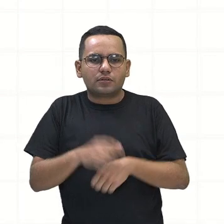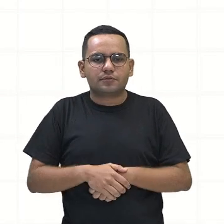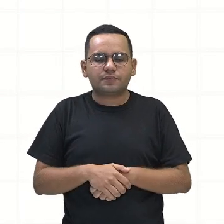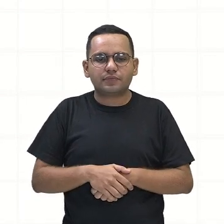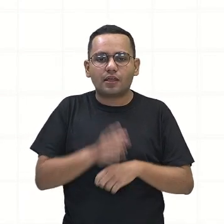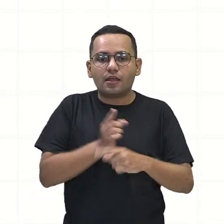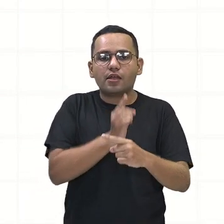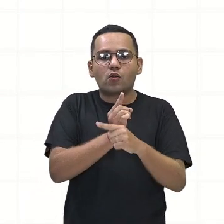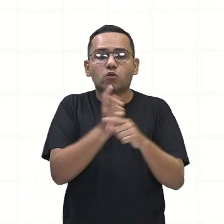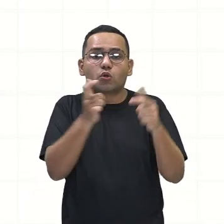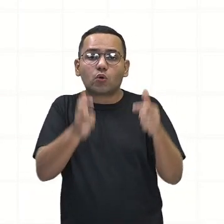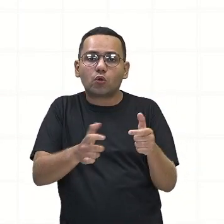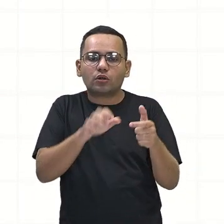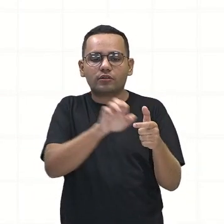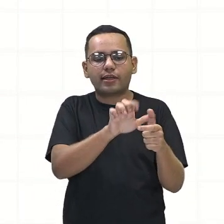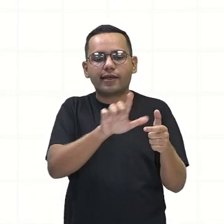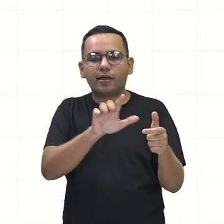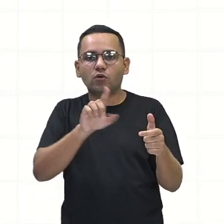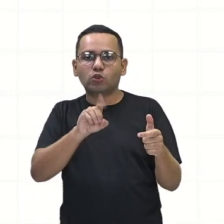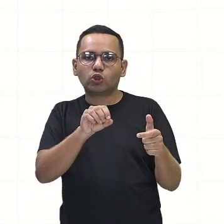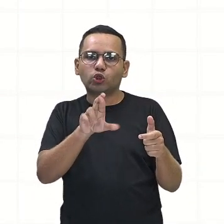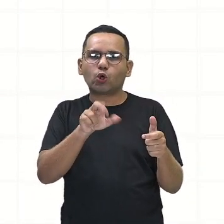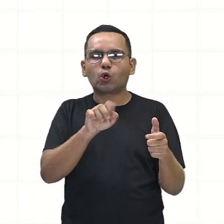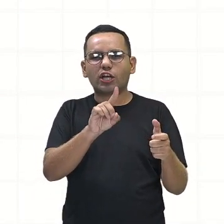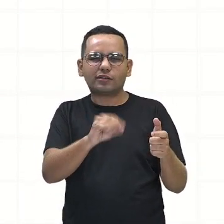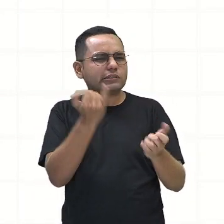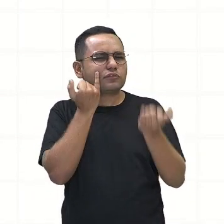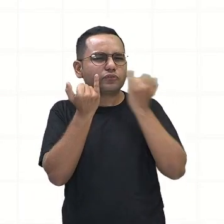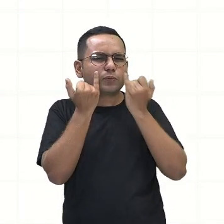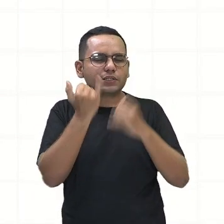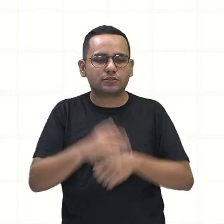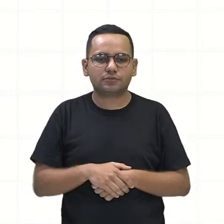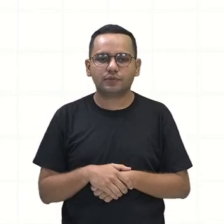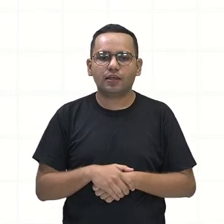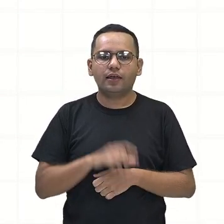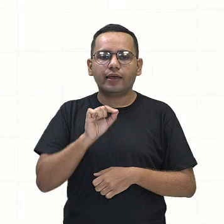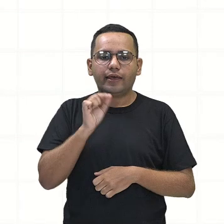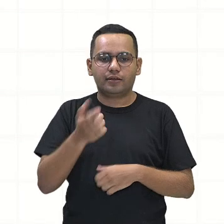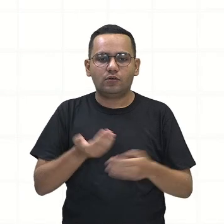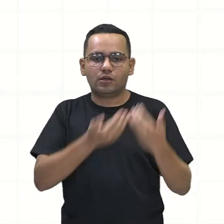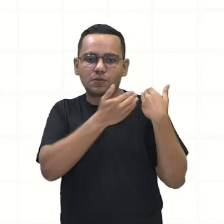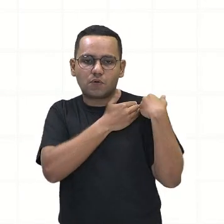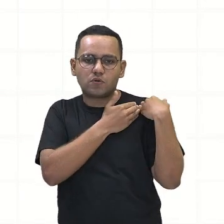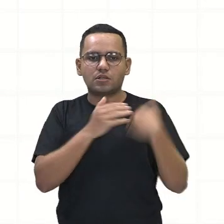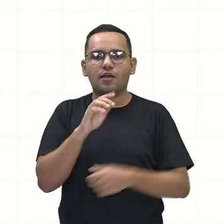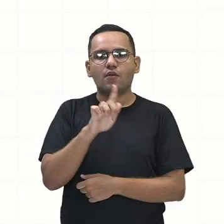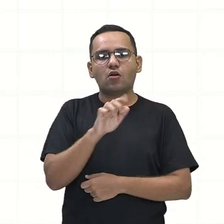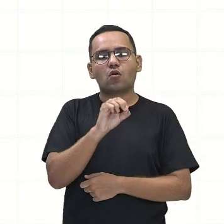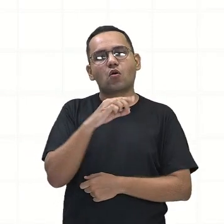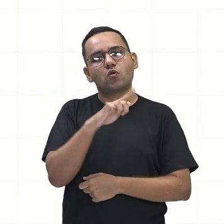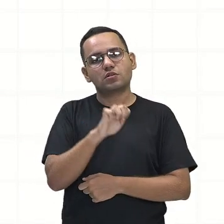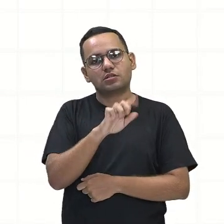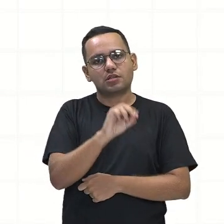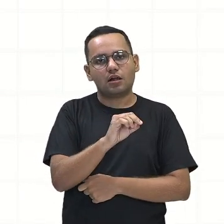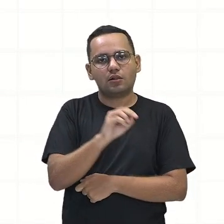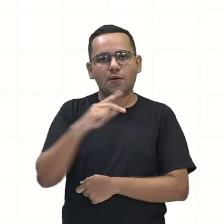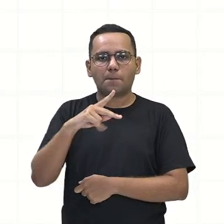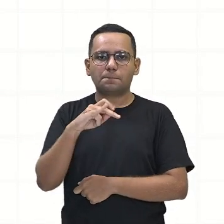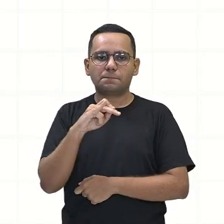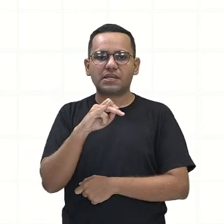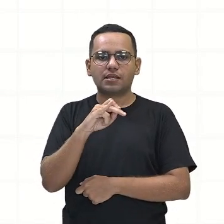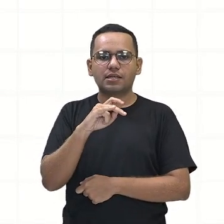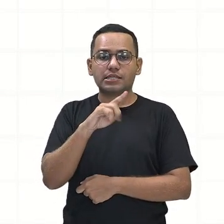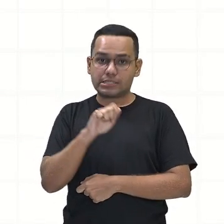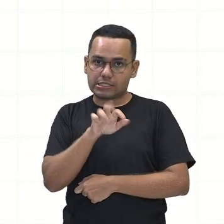Eldorado. Quem buscava essas informações? Era justamente Gonzalo Pizarro. E quando não davam informações